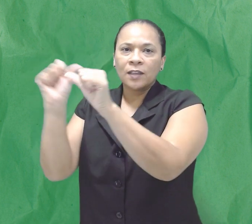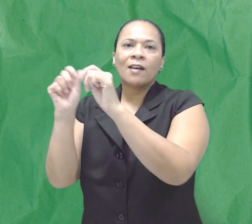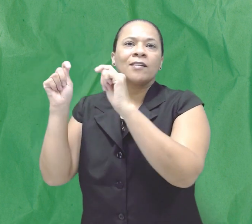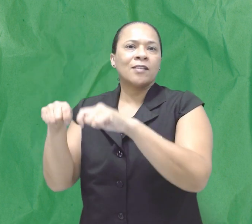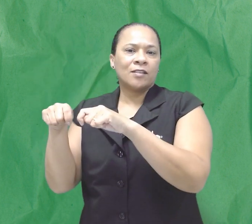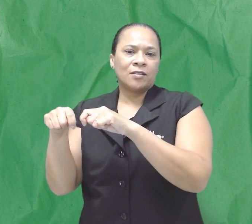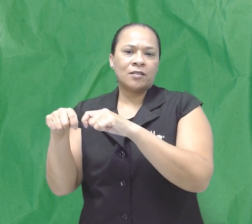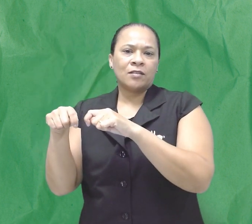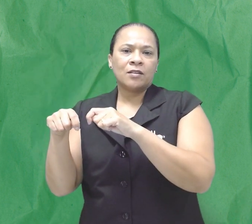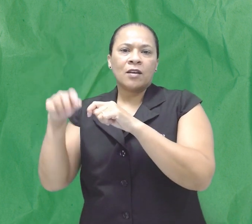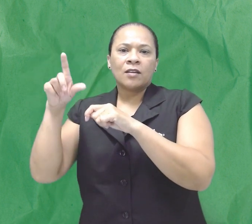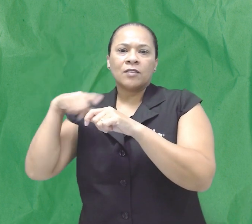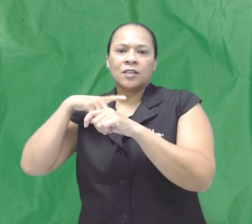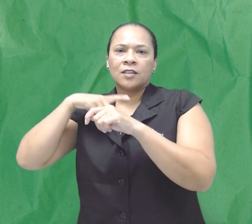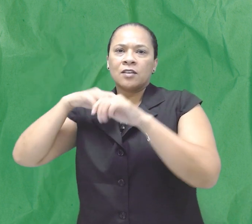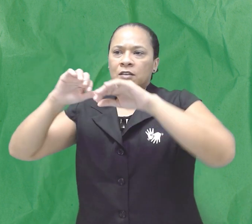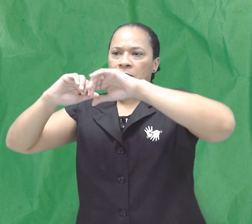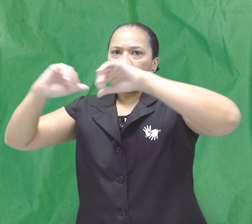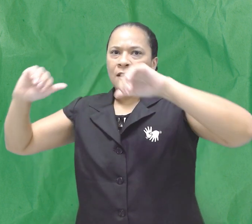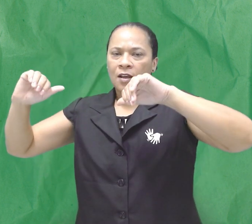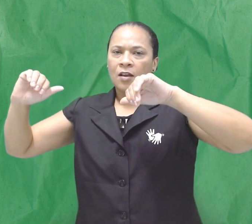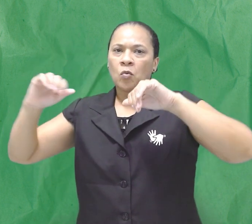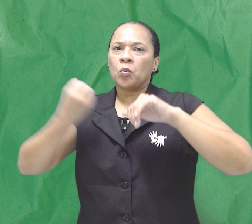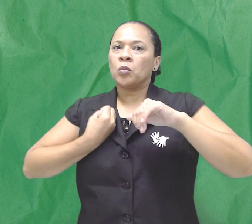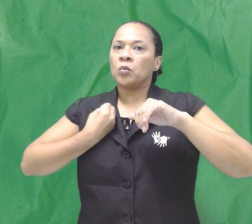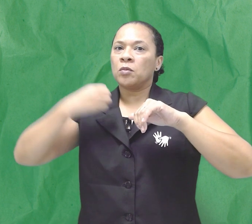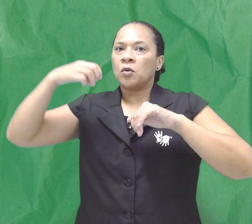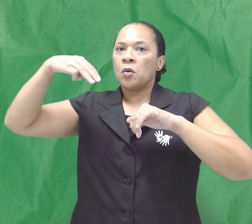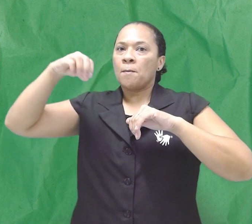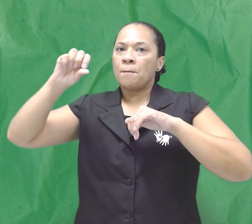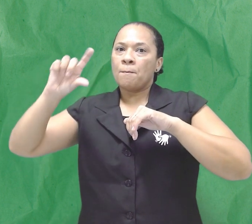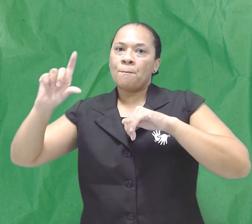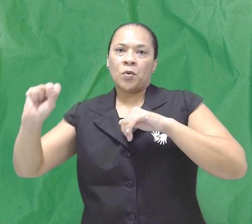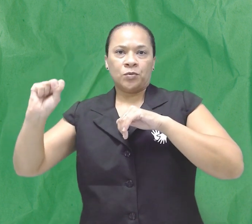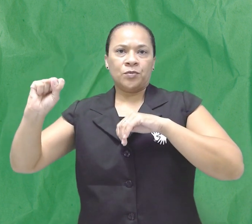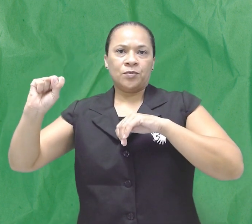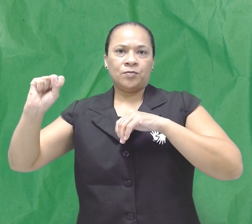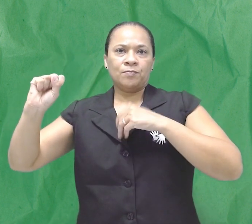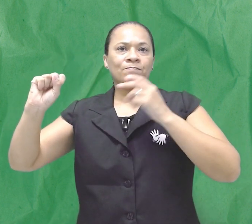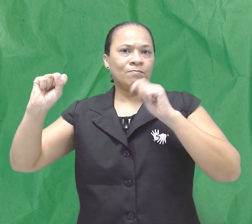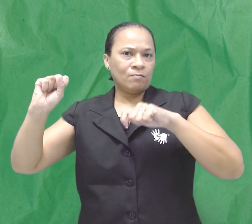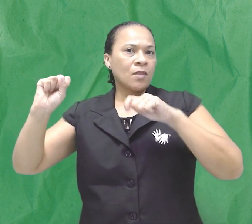isolar o número de mols do soluto. Quando eu faço isso,